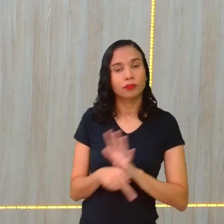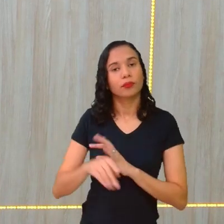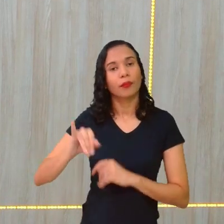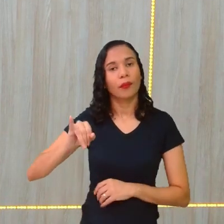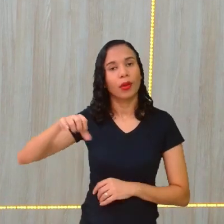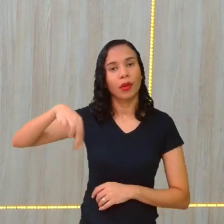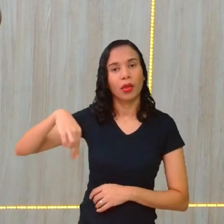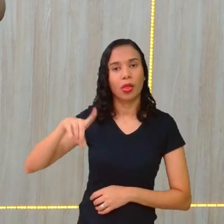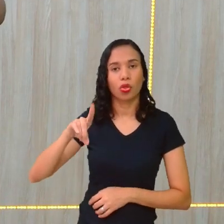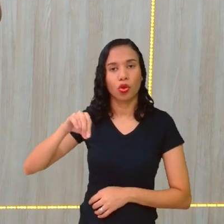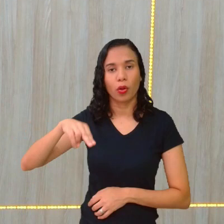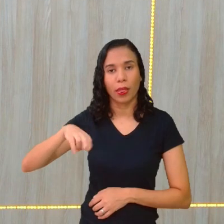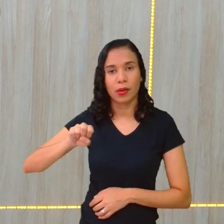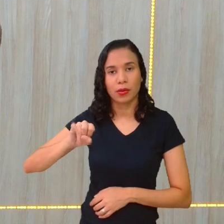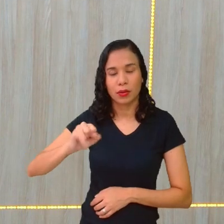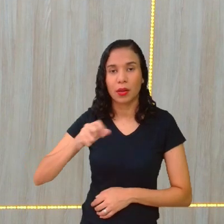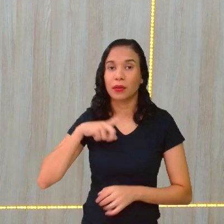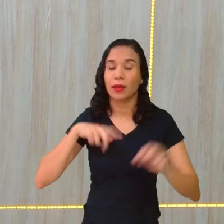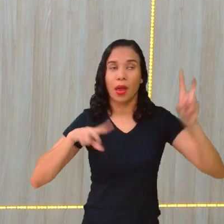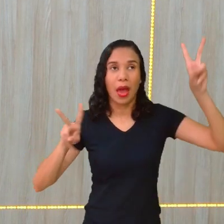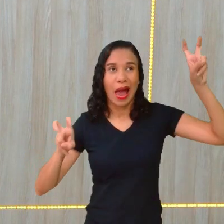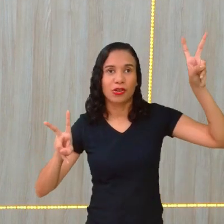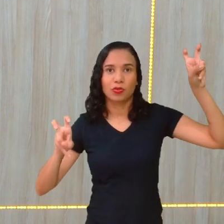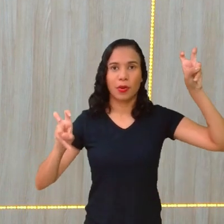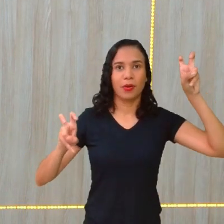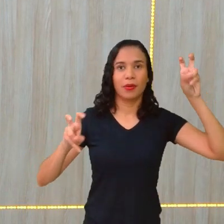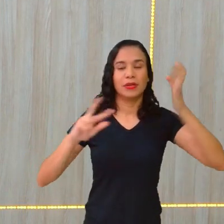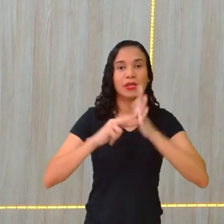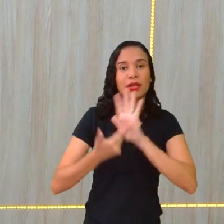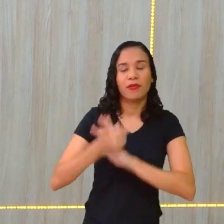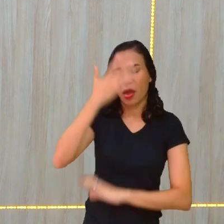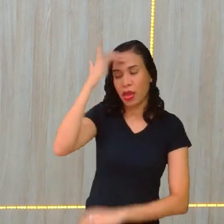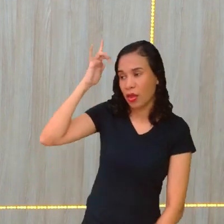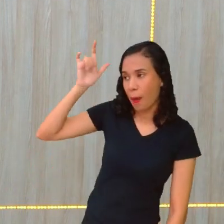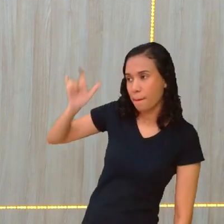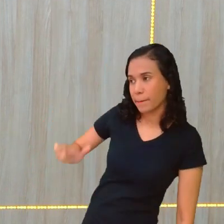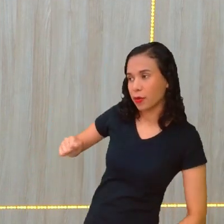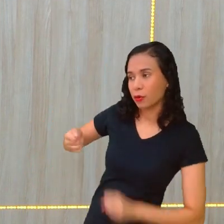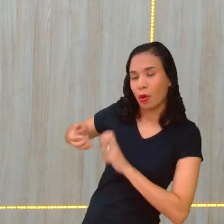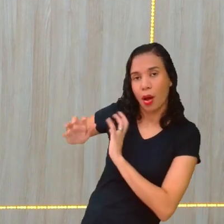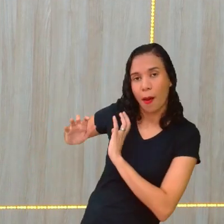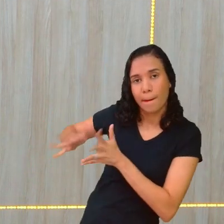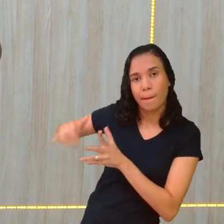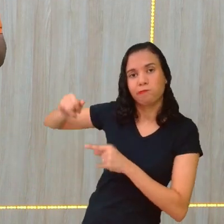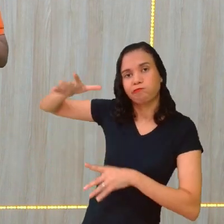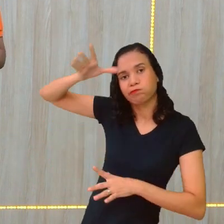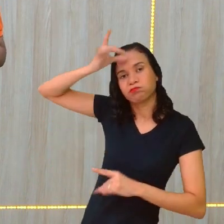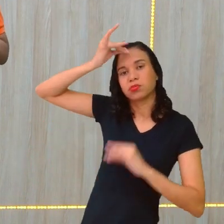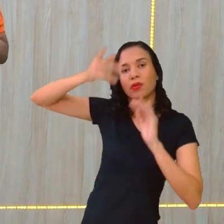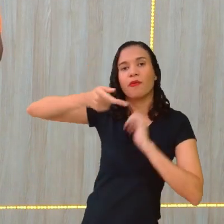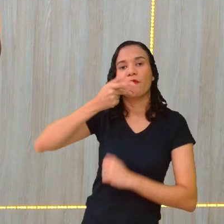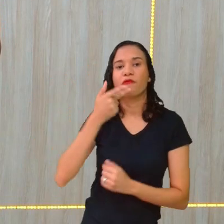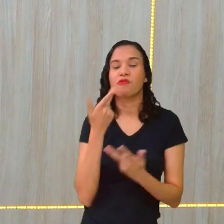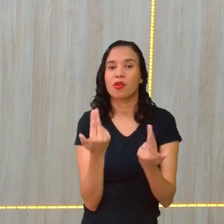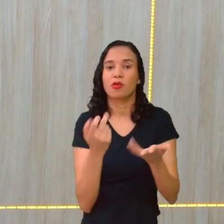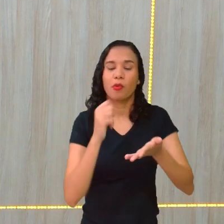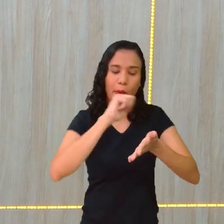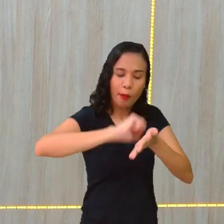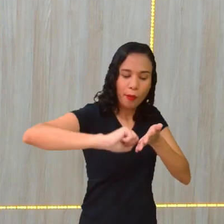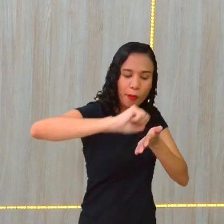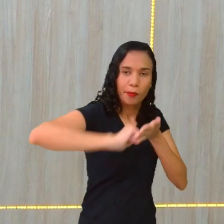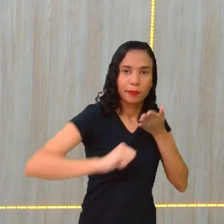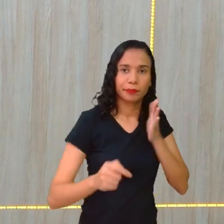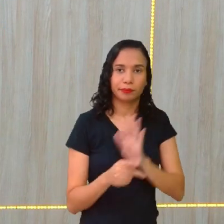fala, no texto vem marcado com aspas. Isso significa que ele falou aquilo tal qual está escrito